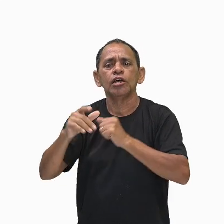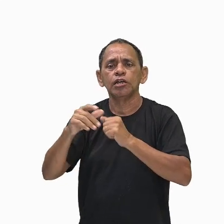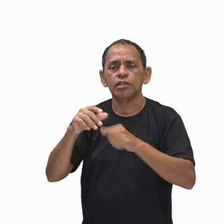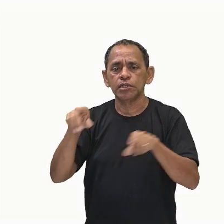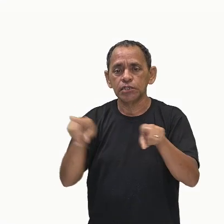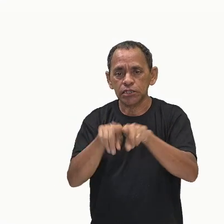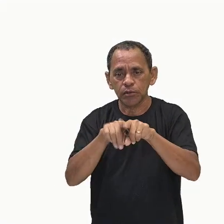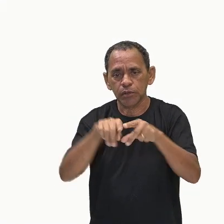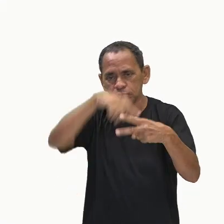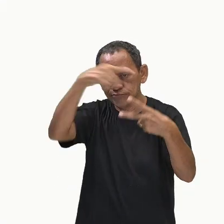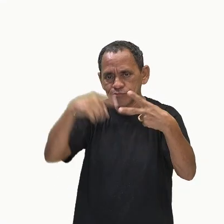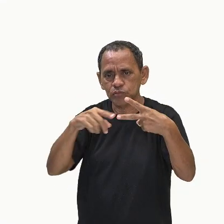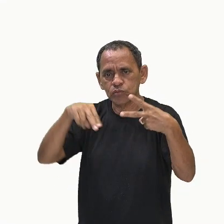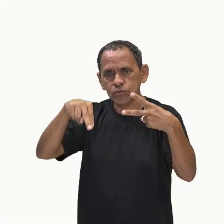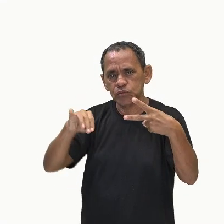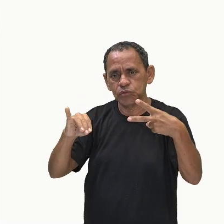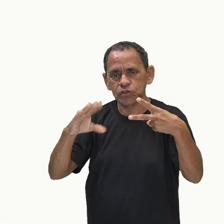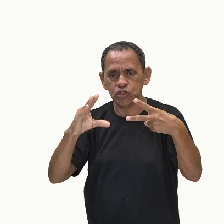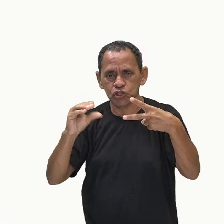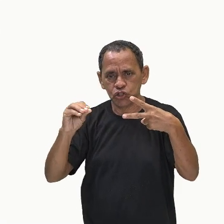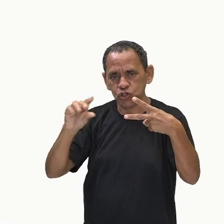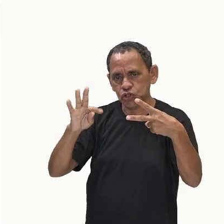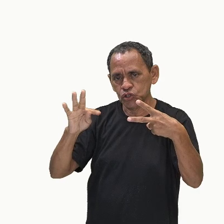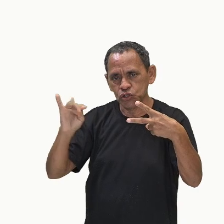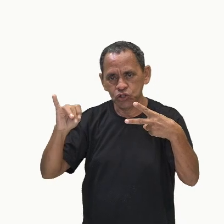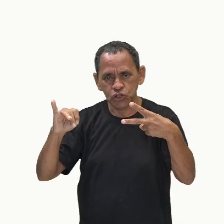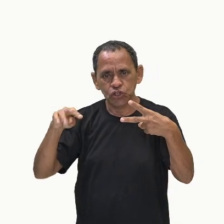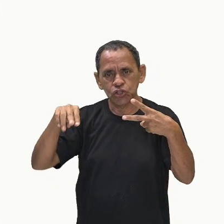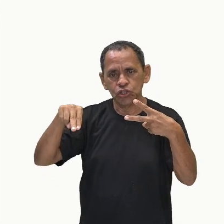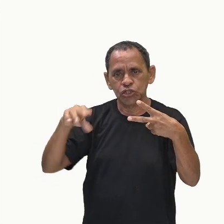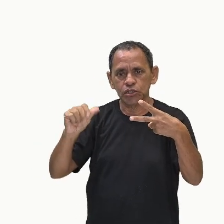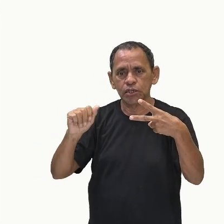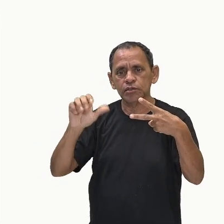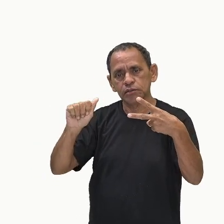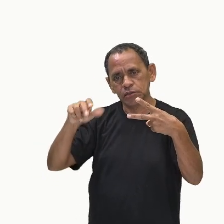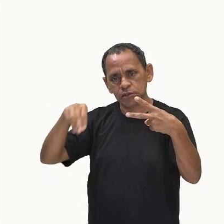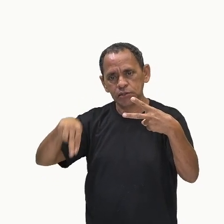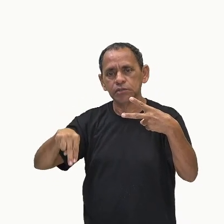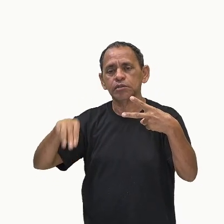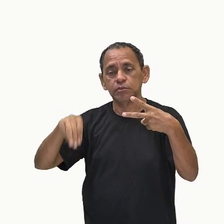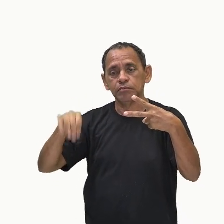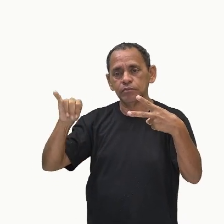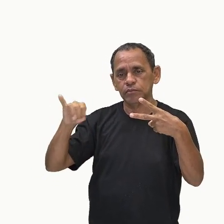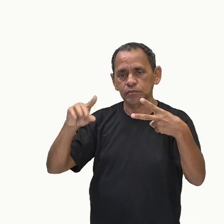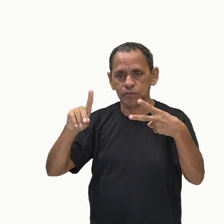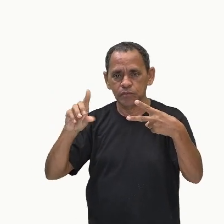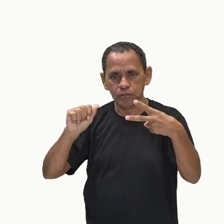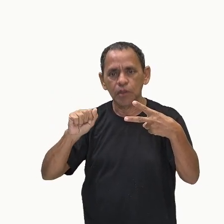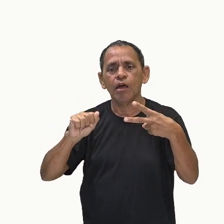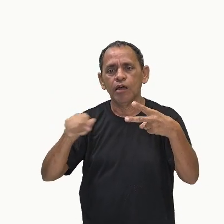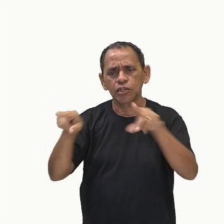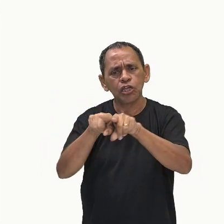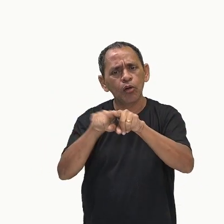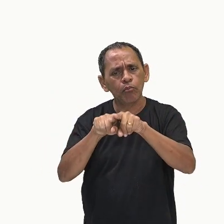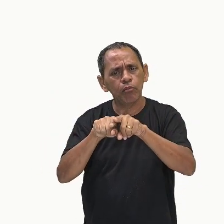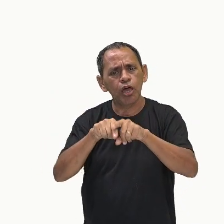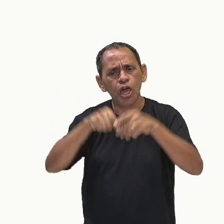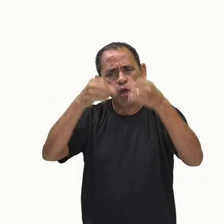nicotinamida adenina dinucleotídeo fosfato, que nós vamos aqui ficar citando ela